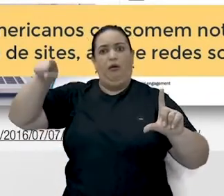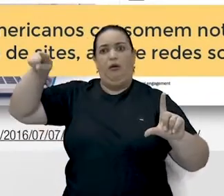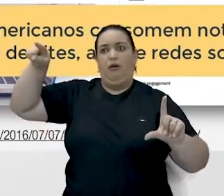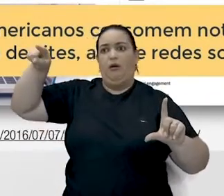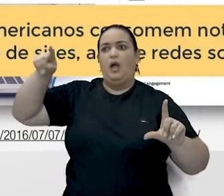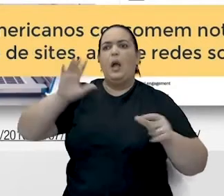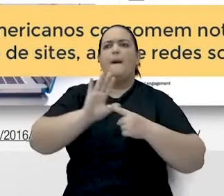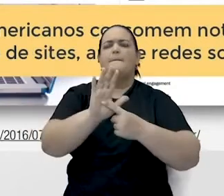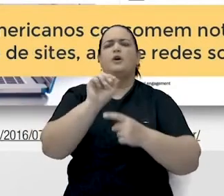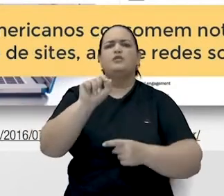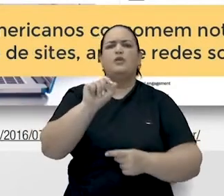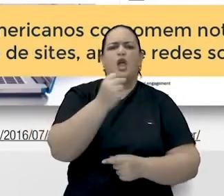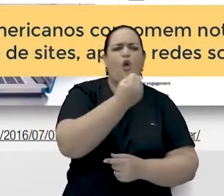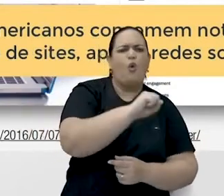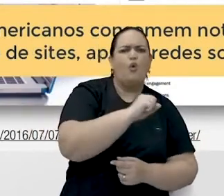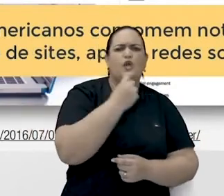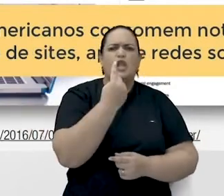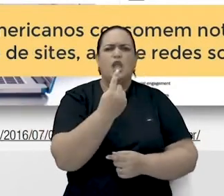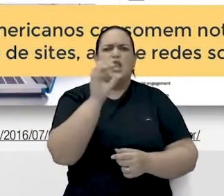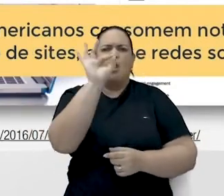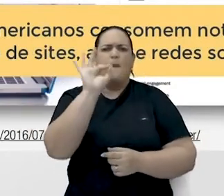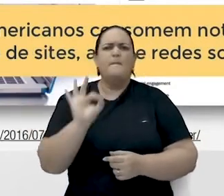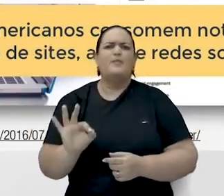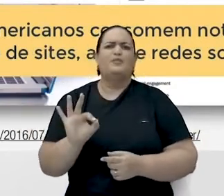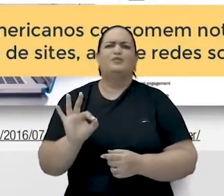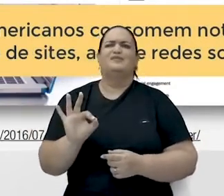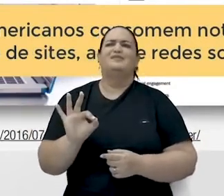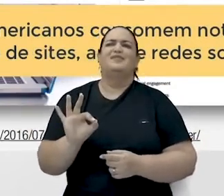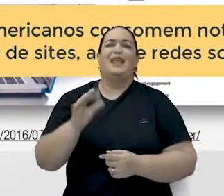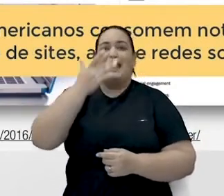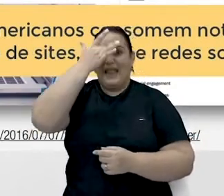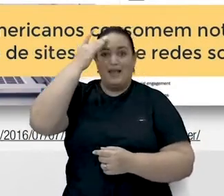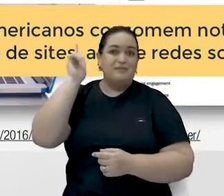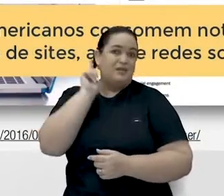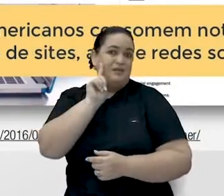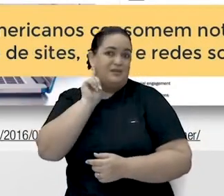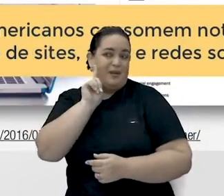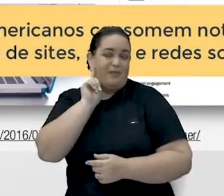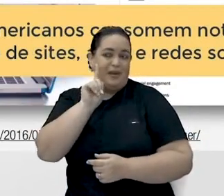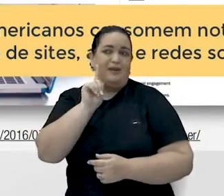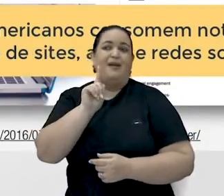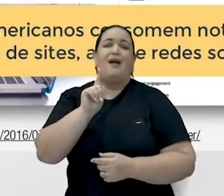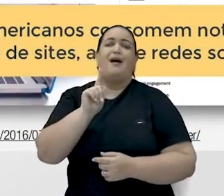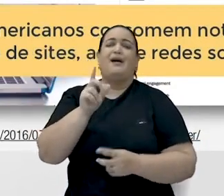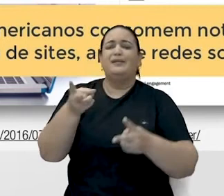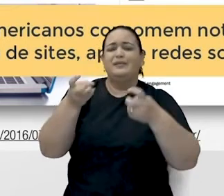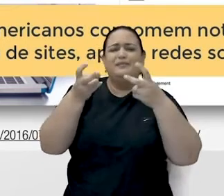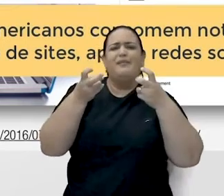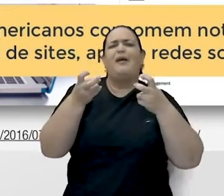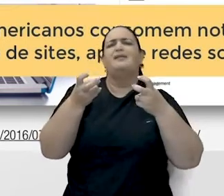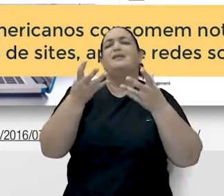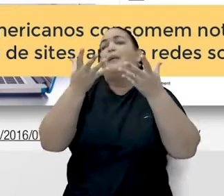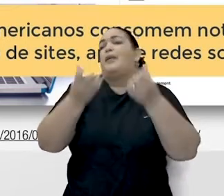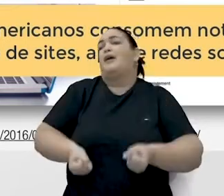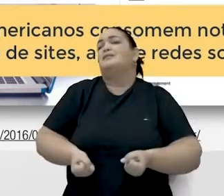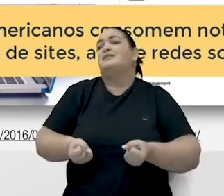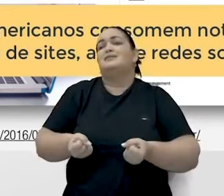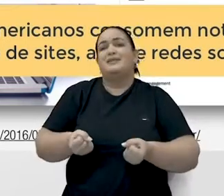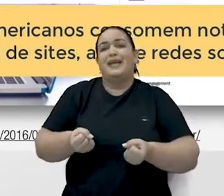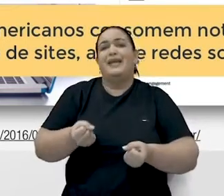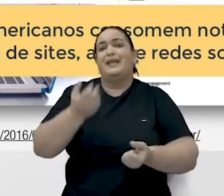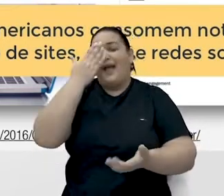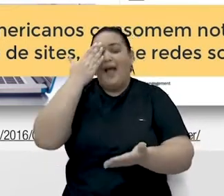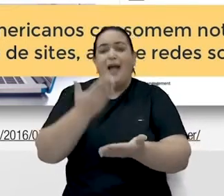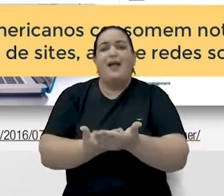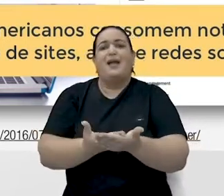81% dos norte-americanos consomem notícias falsas por meio de sites, apps e redes sociais. Ou